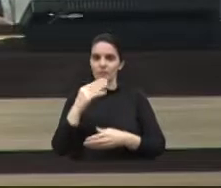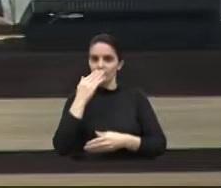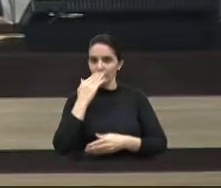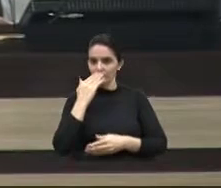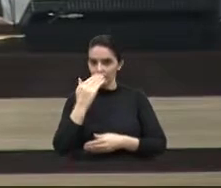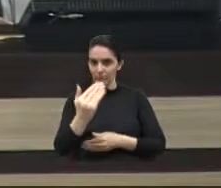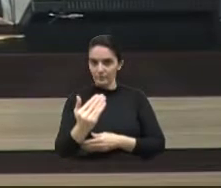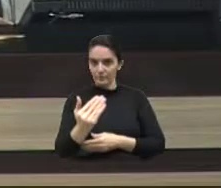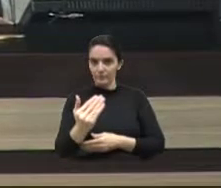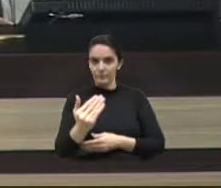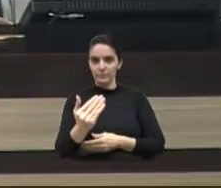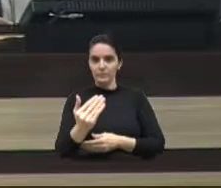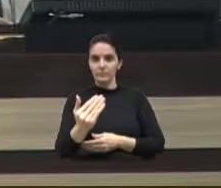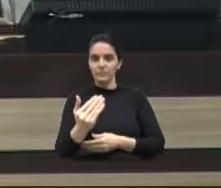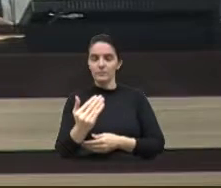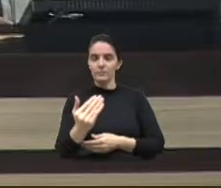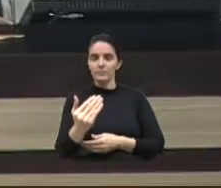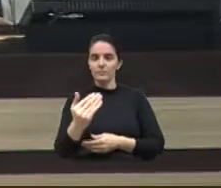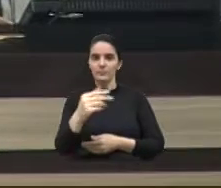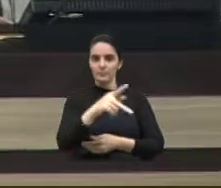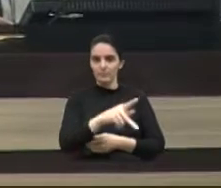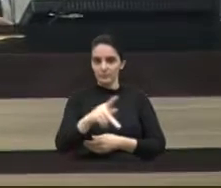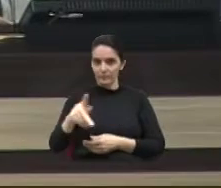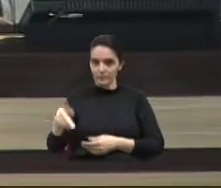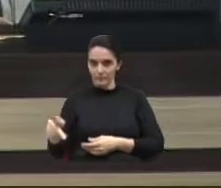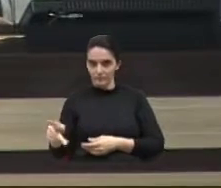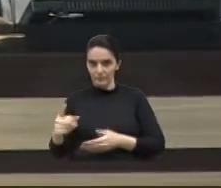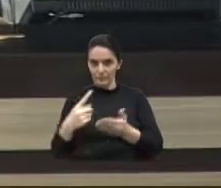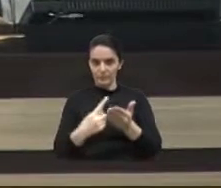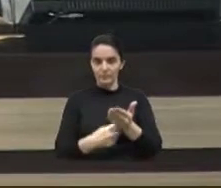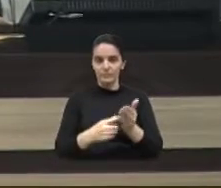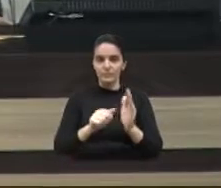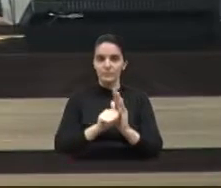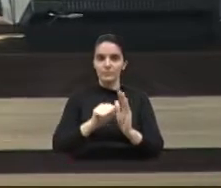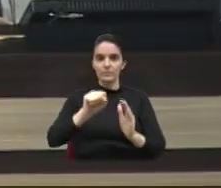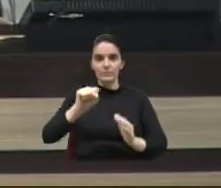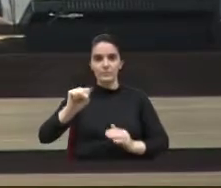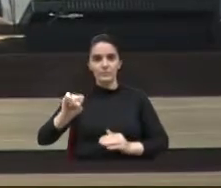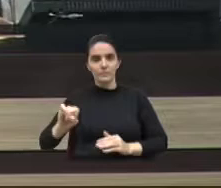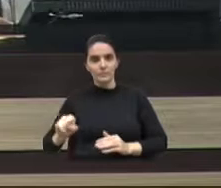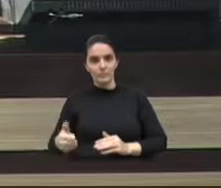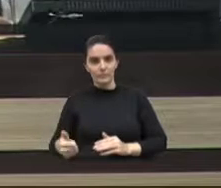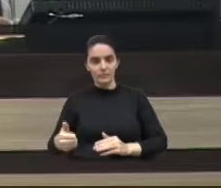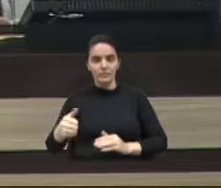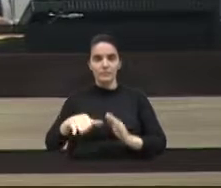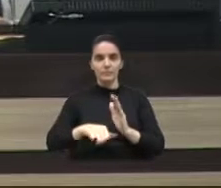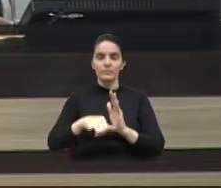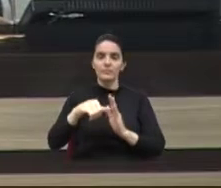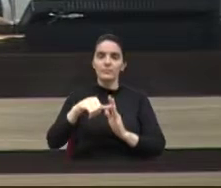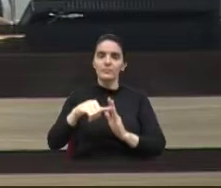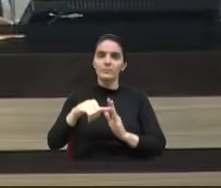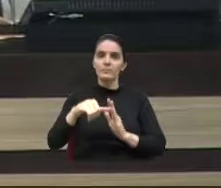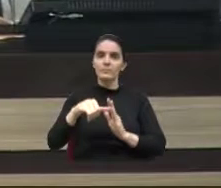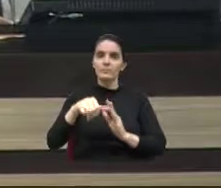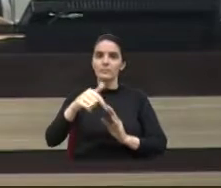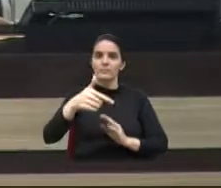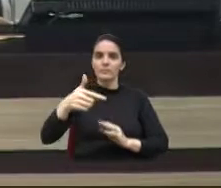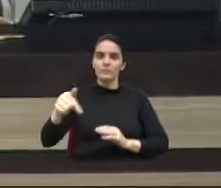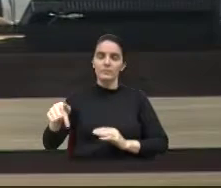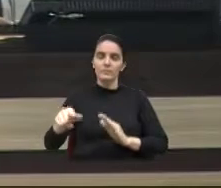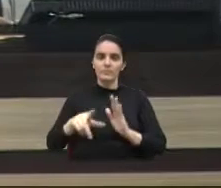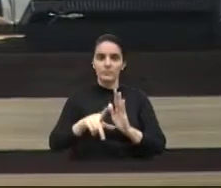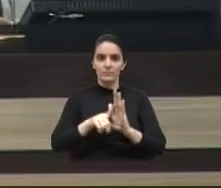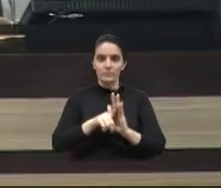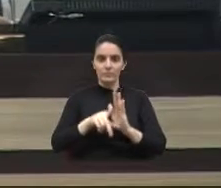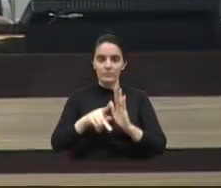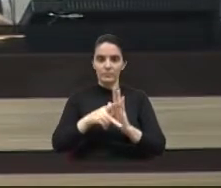ilustre presença de Vossa Excelência com fundamento no artigo 81 do inciso 27 da Lei